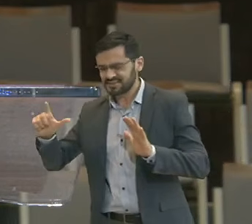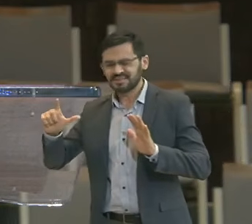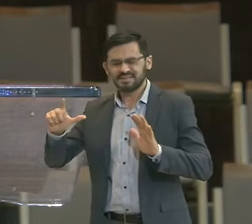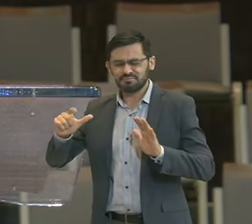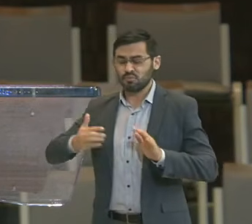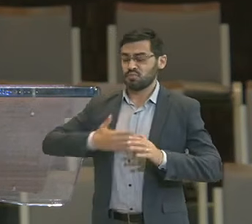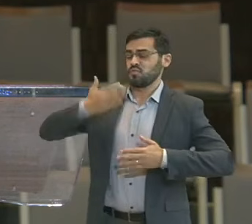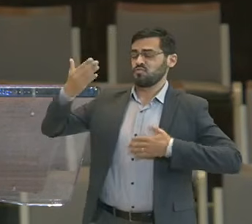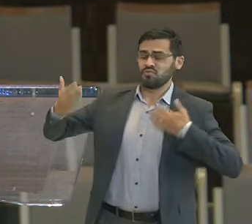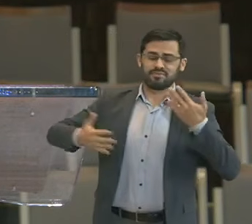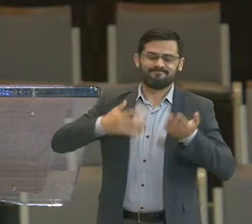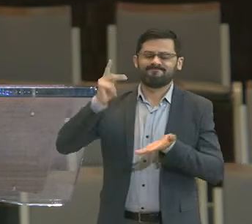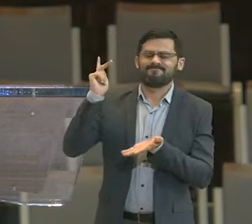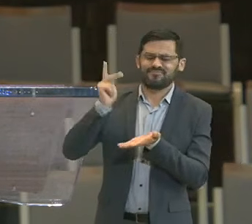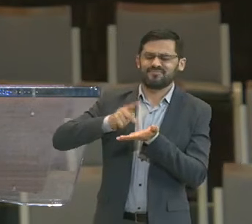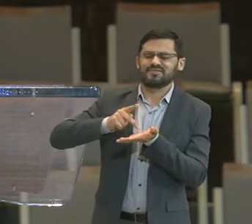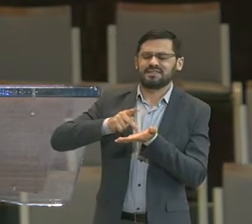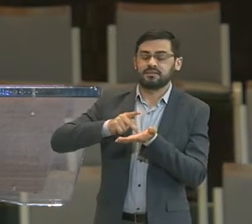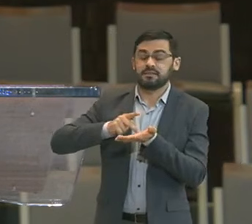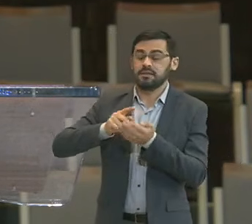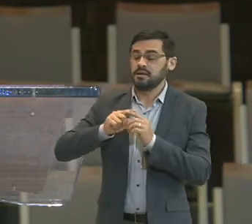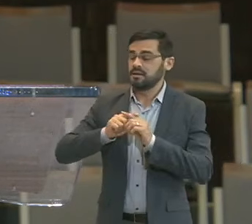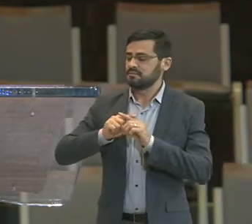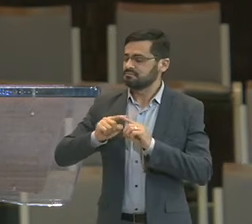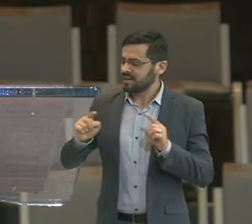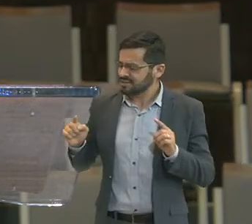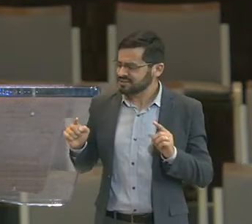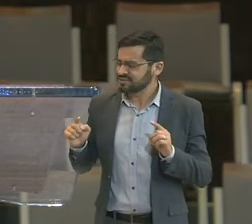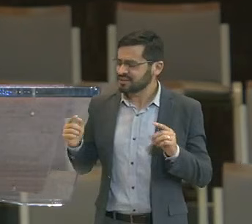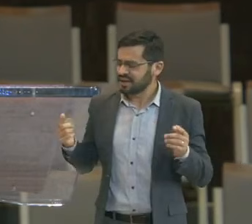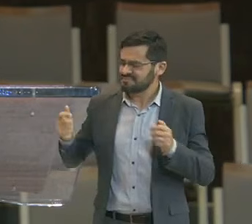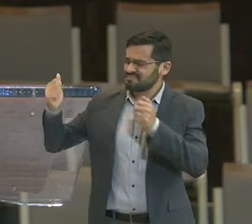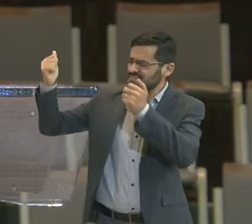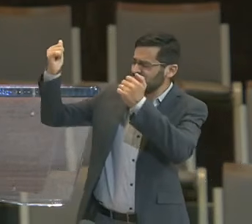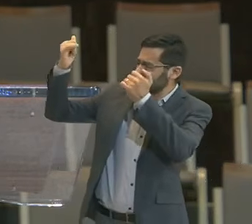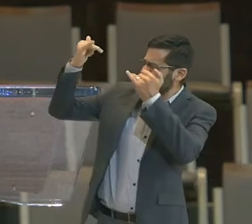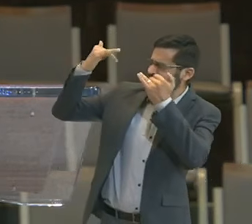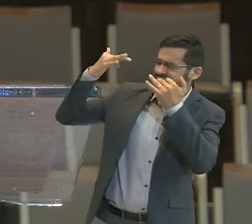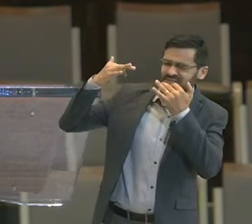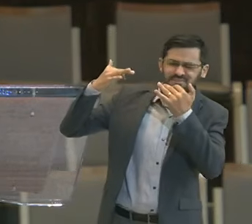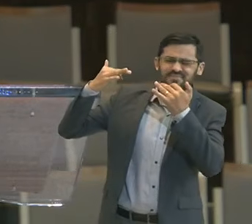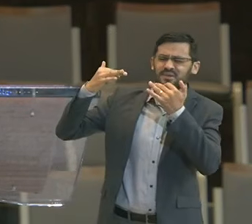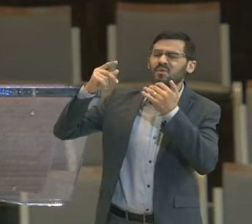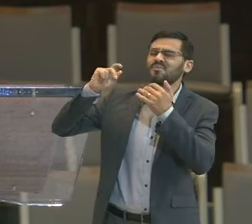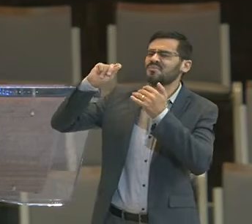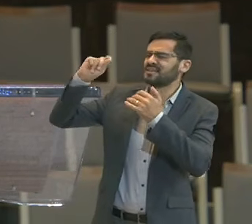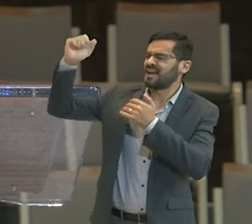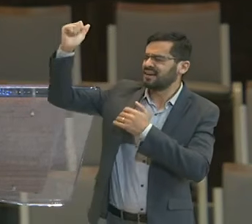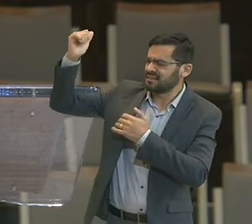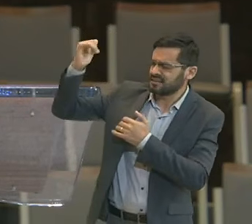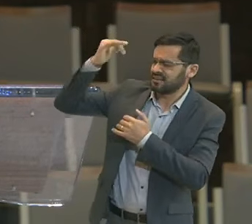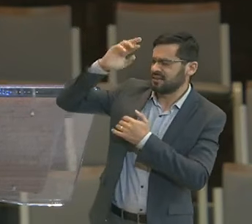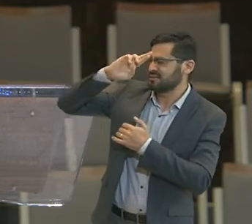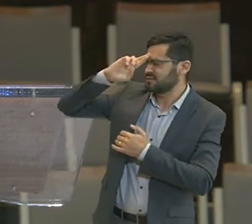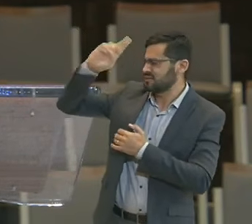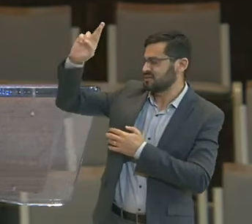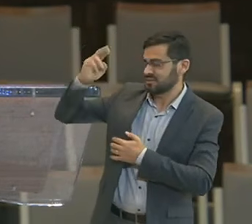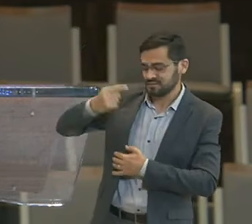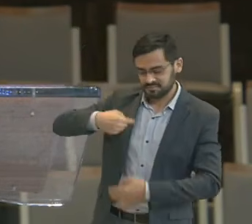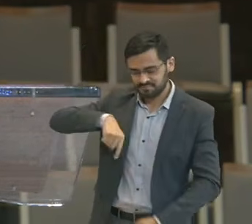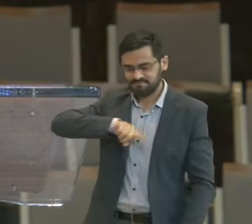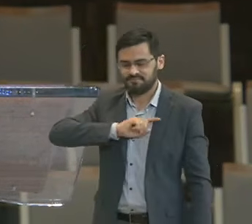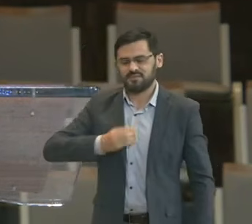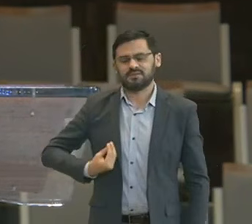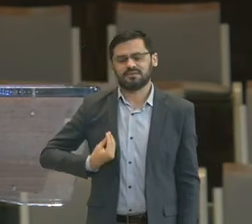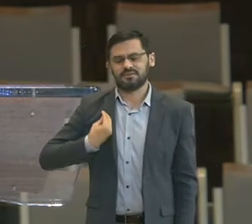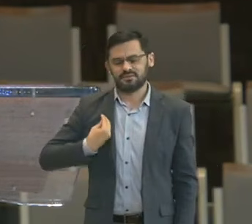grandes surpresas, mas a maior de todas as bênçãos é a graça do Senhor sobre a nossa